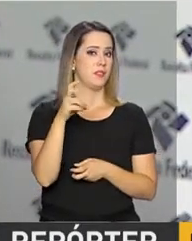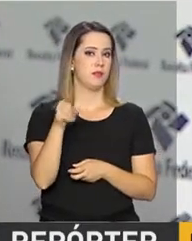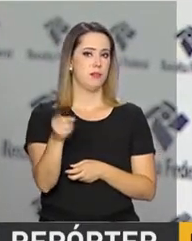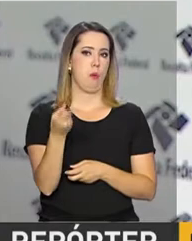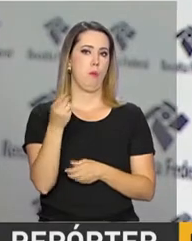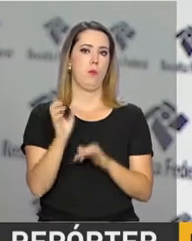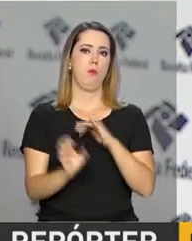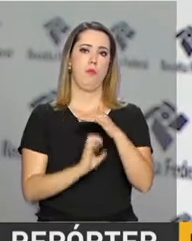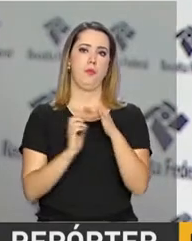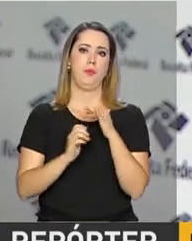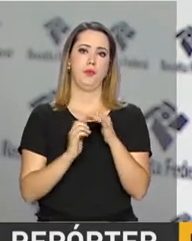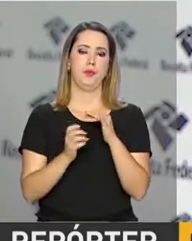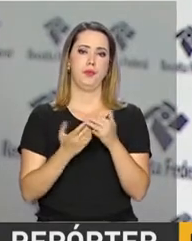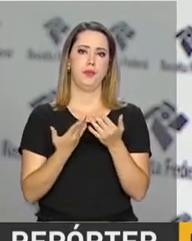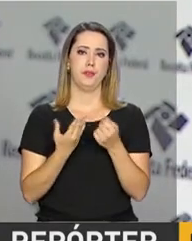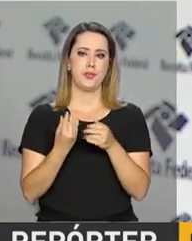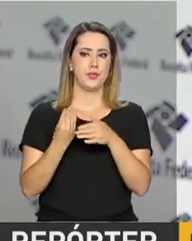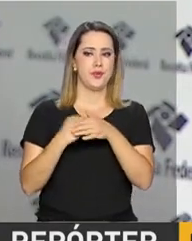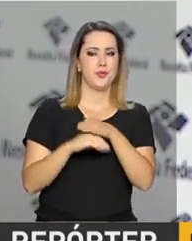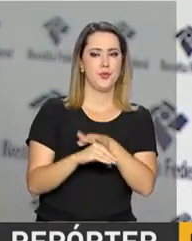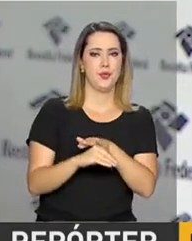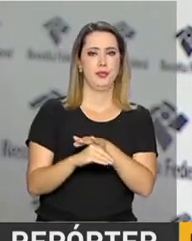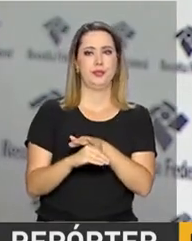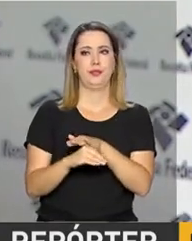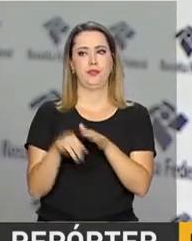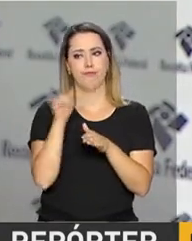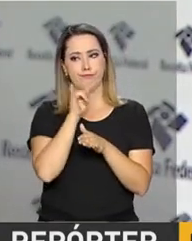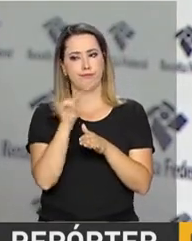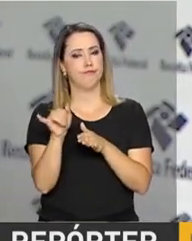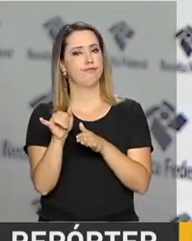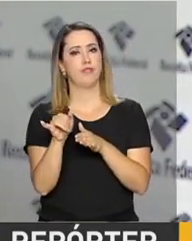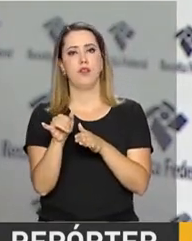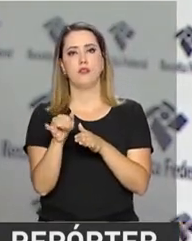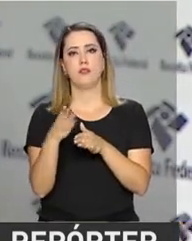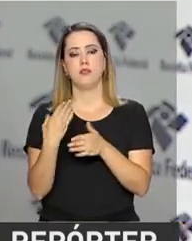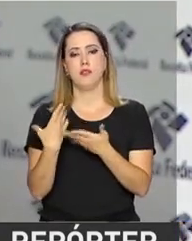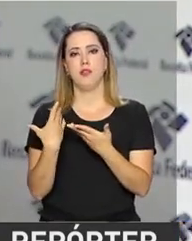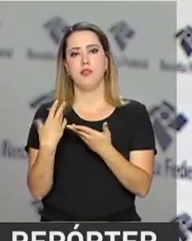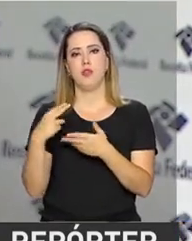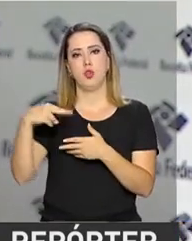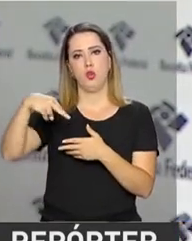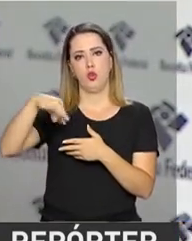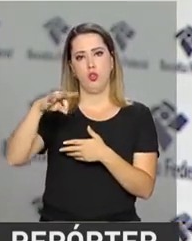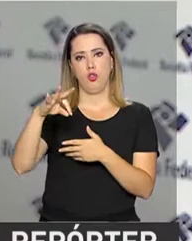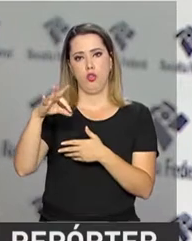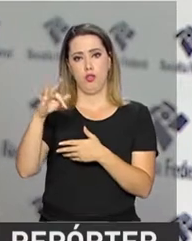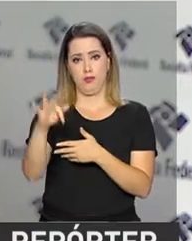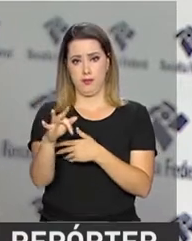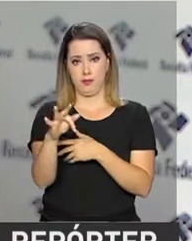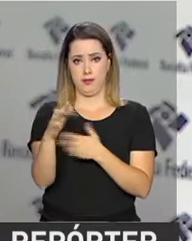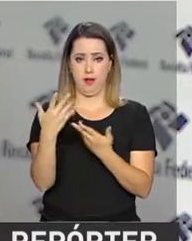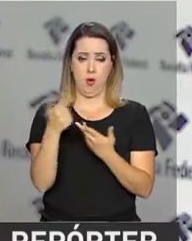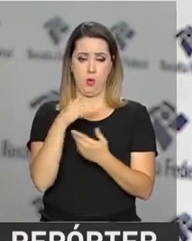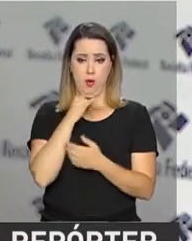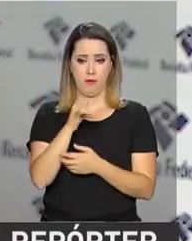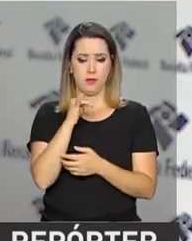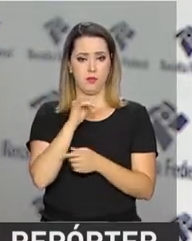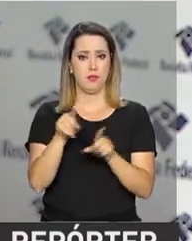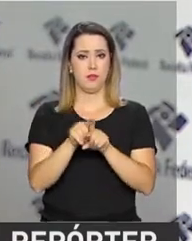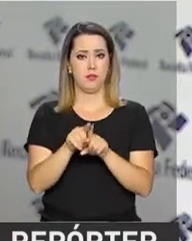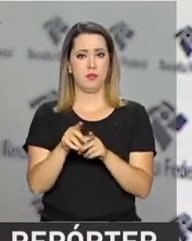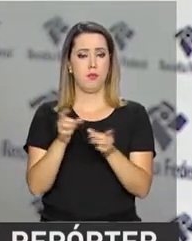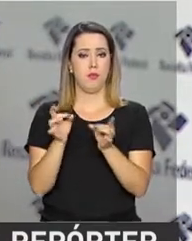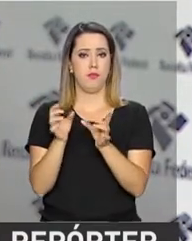receitas referentes à nota fiscal eletrônica nota fiscal de serviço e também vendas recebidas através de cartão de